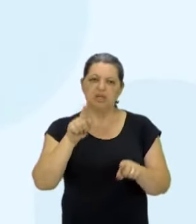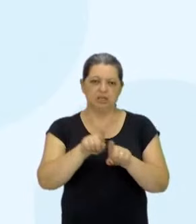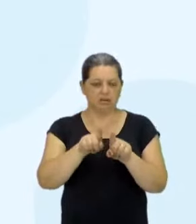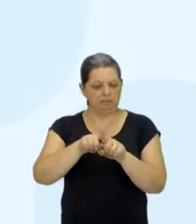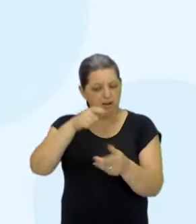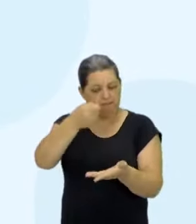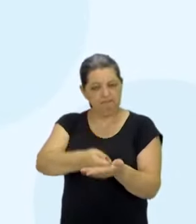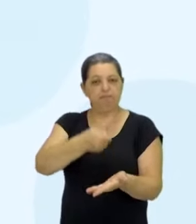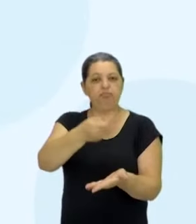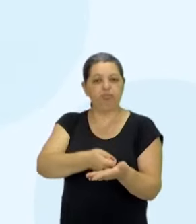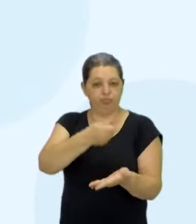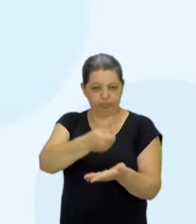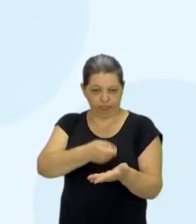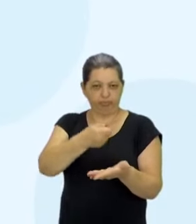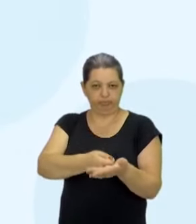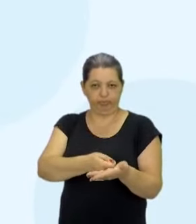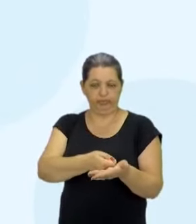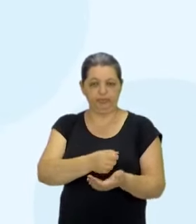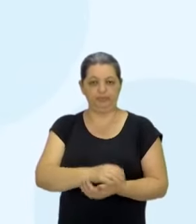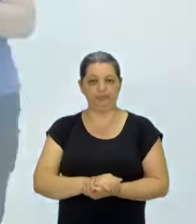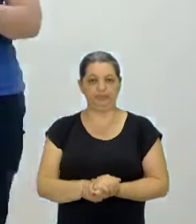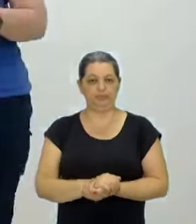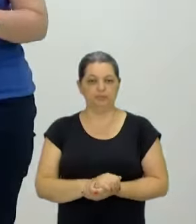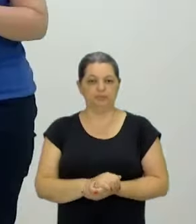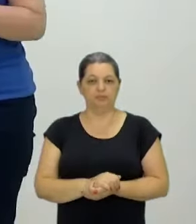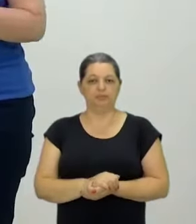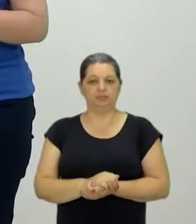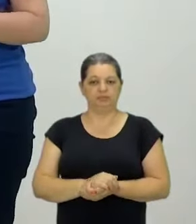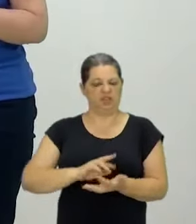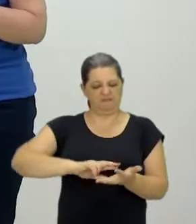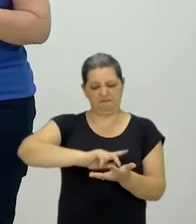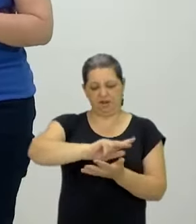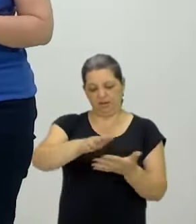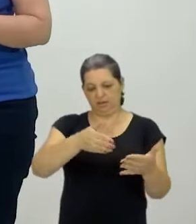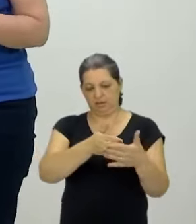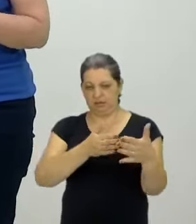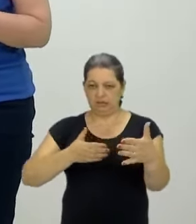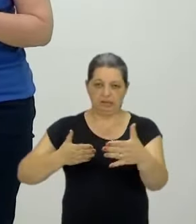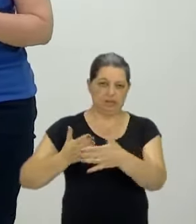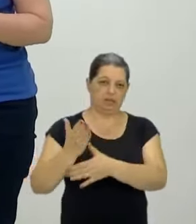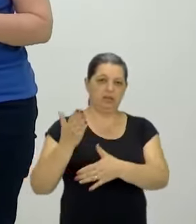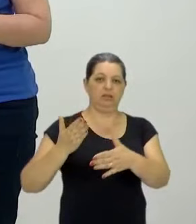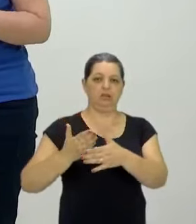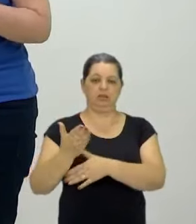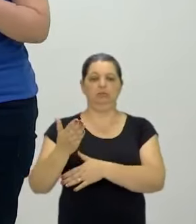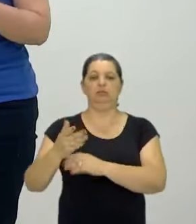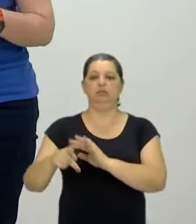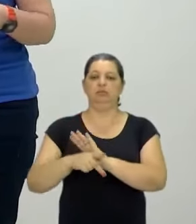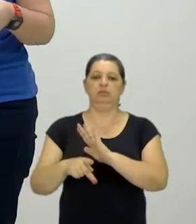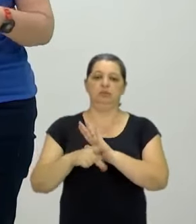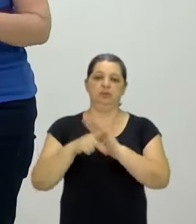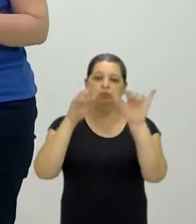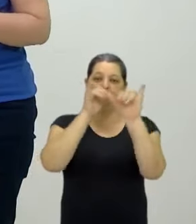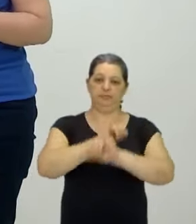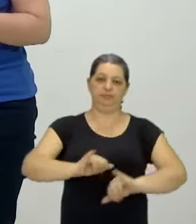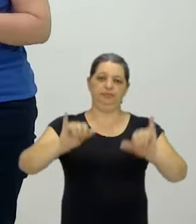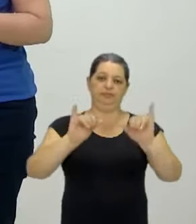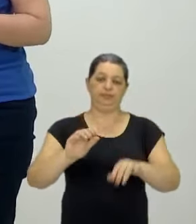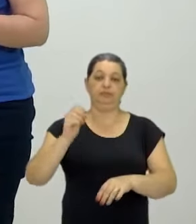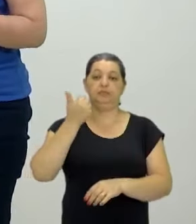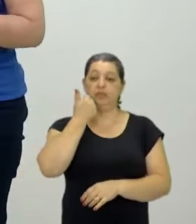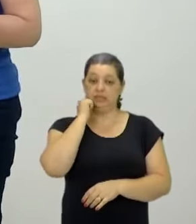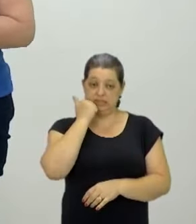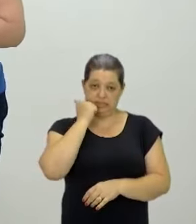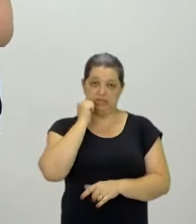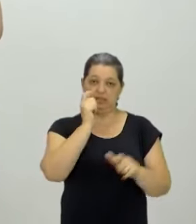né, vários obstáculos para levar a ciência para todos os lugares. Ela é